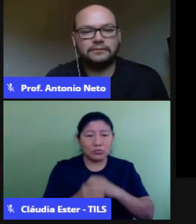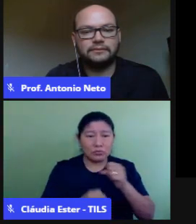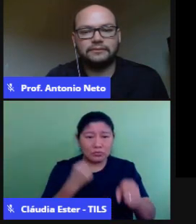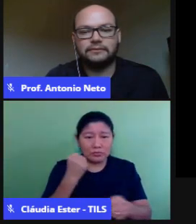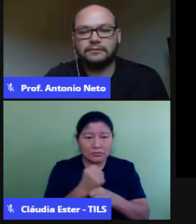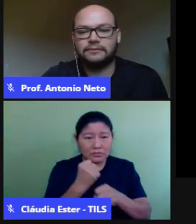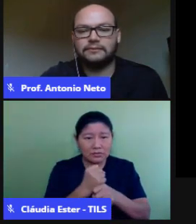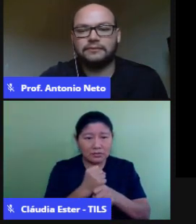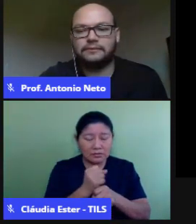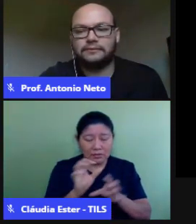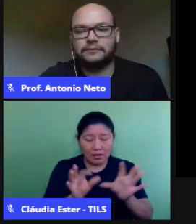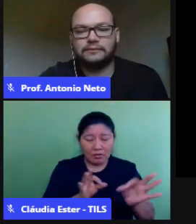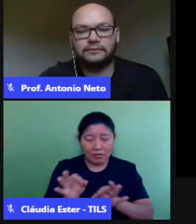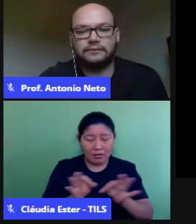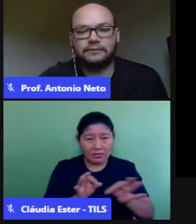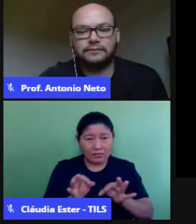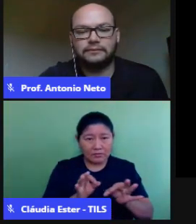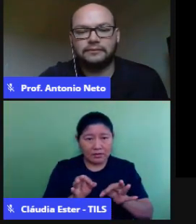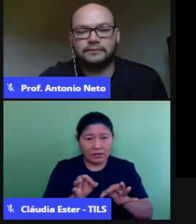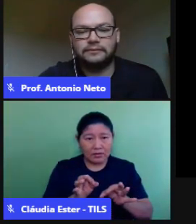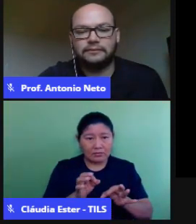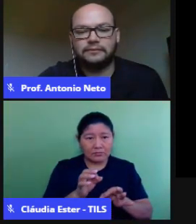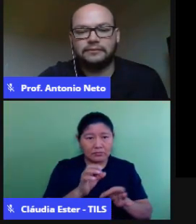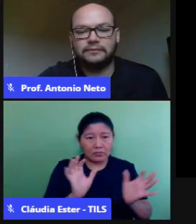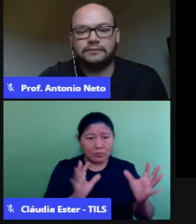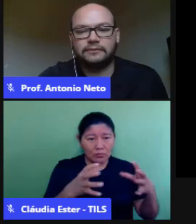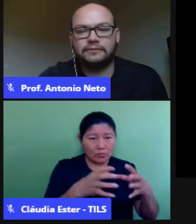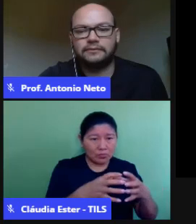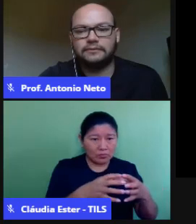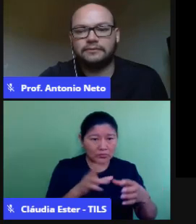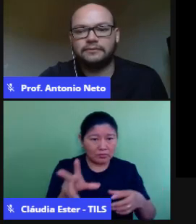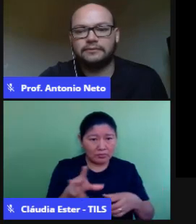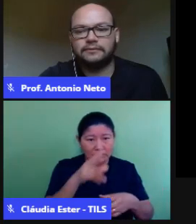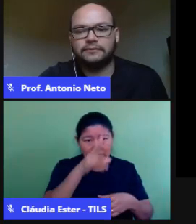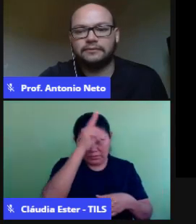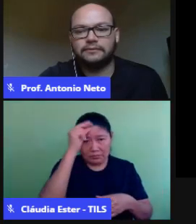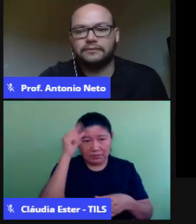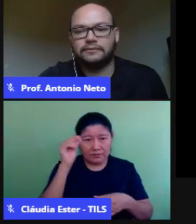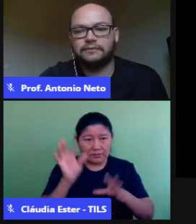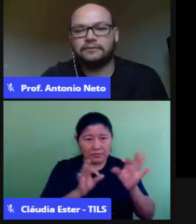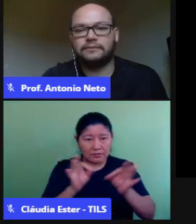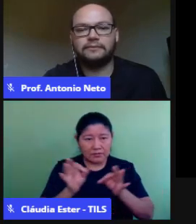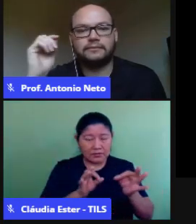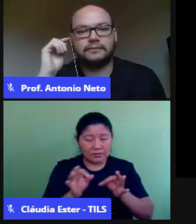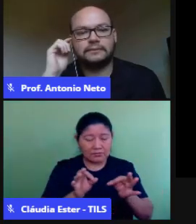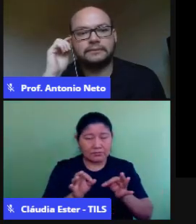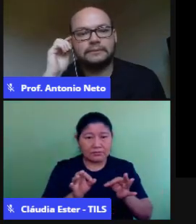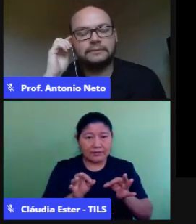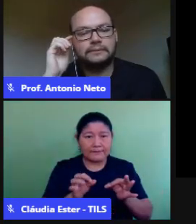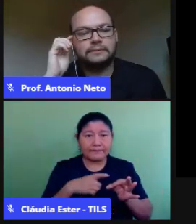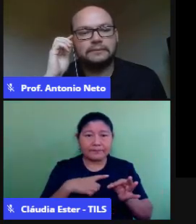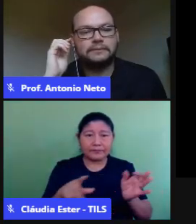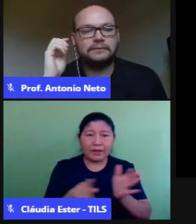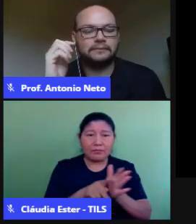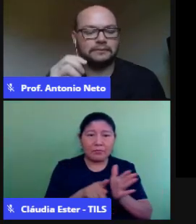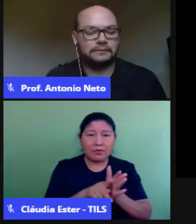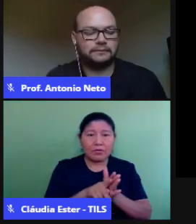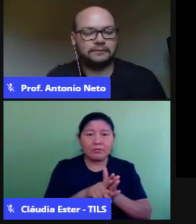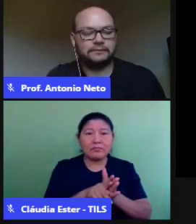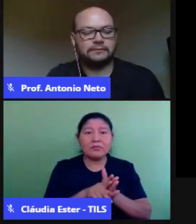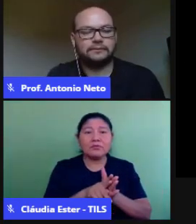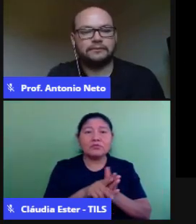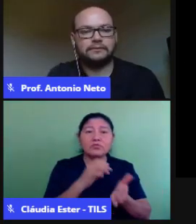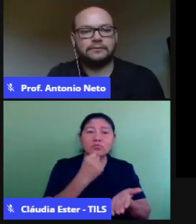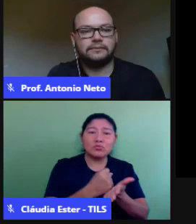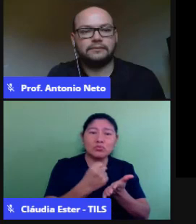a prefeitura produz, que é o relatório do perfil socioeconômico de Campo Grande e Mato Grosso do Sul, que vem